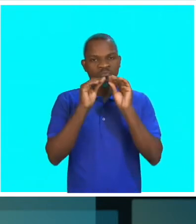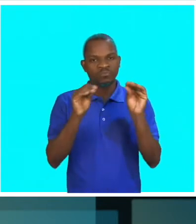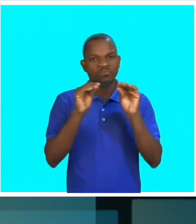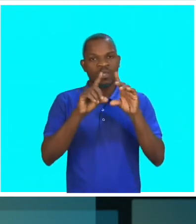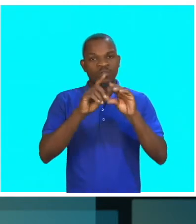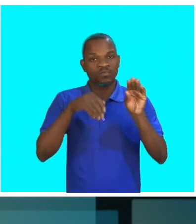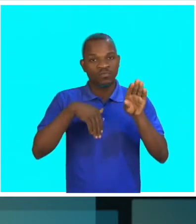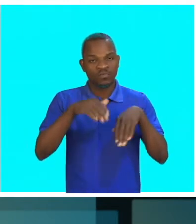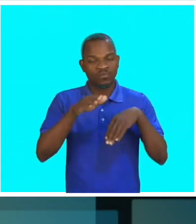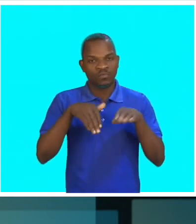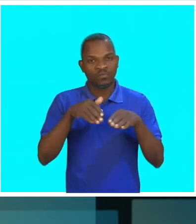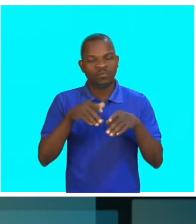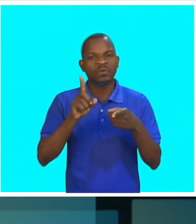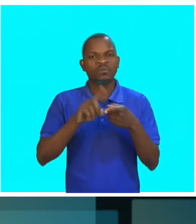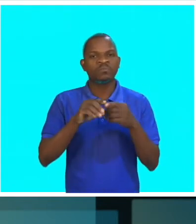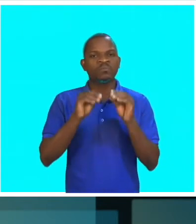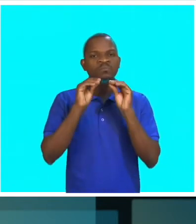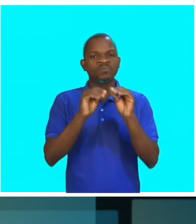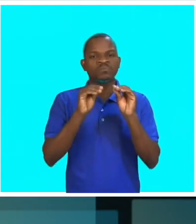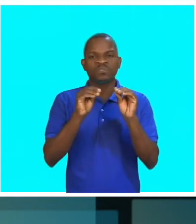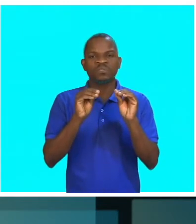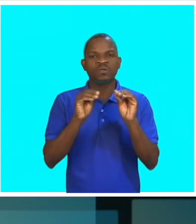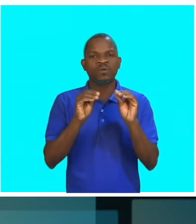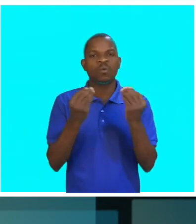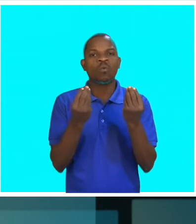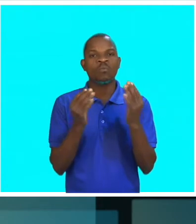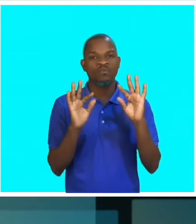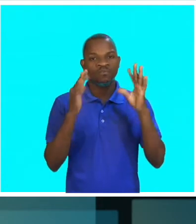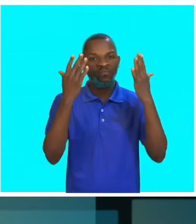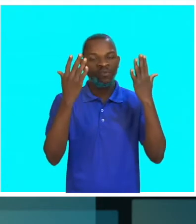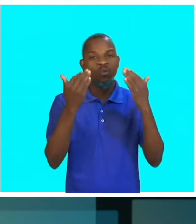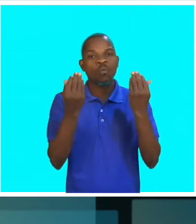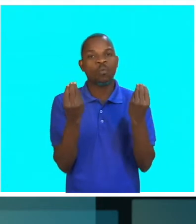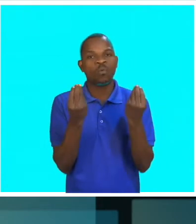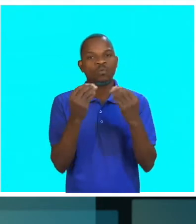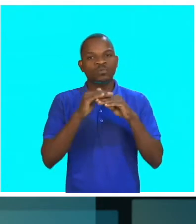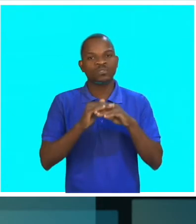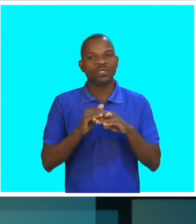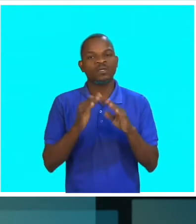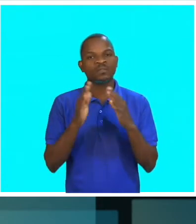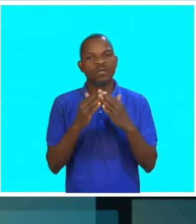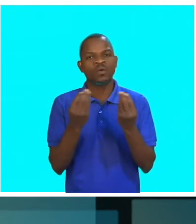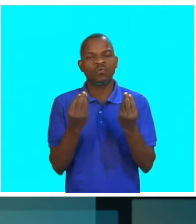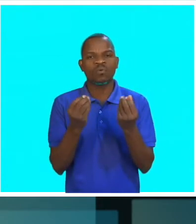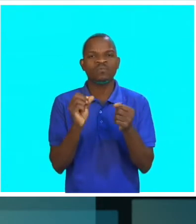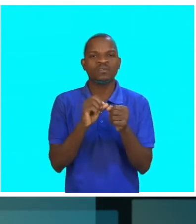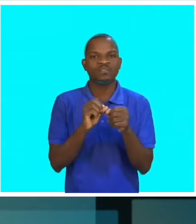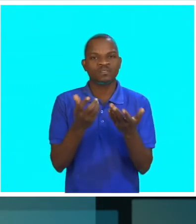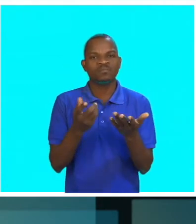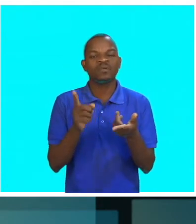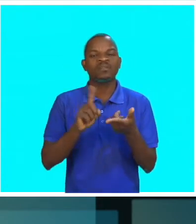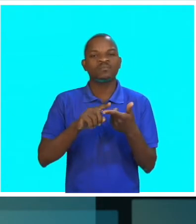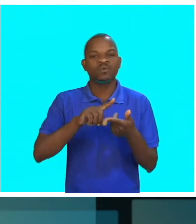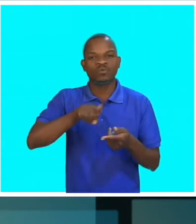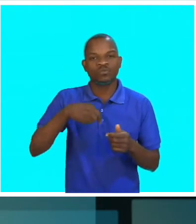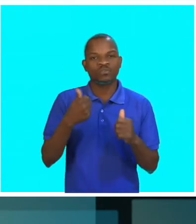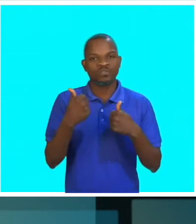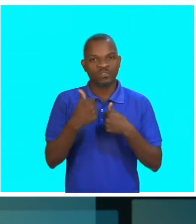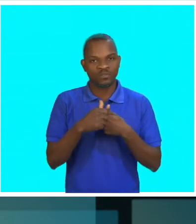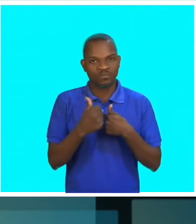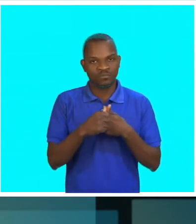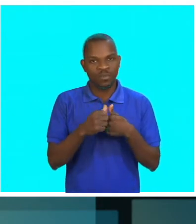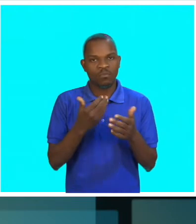essa coragem, tem essa liberdade de falar, comunicar com os seus jogadores. Para além de ser uma treinadora,